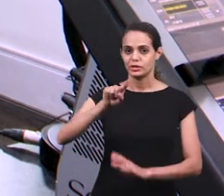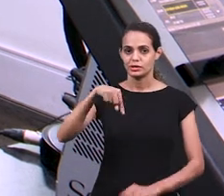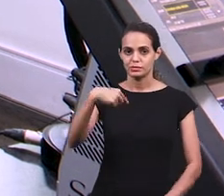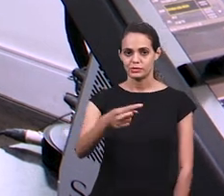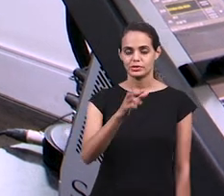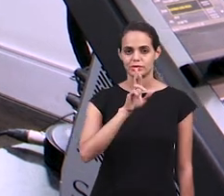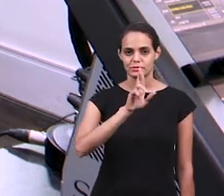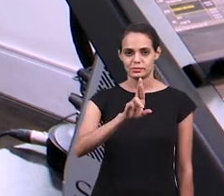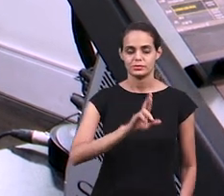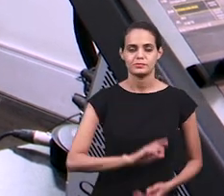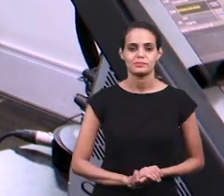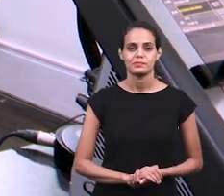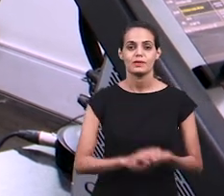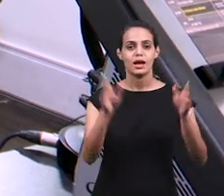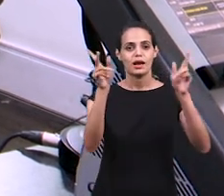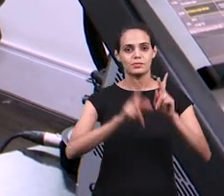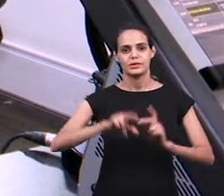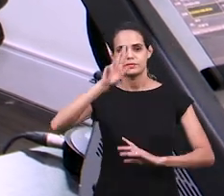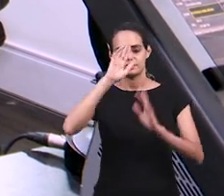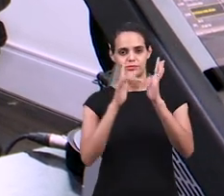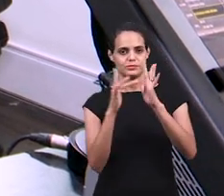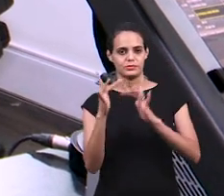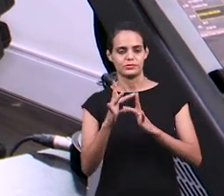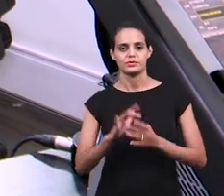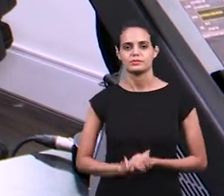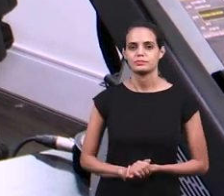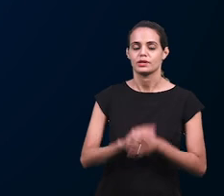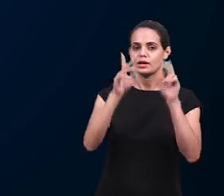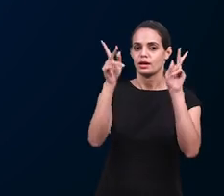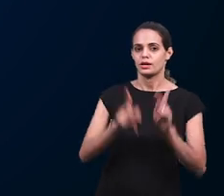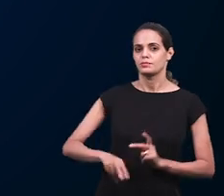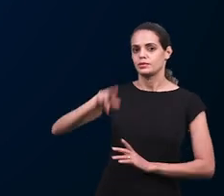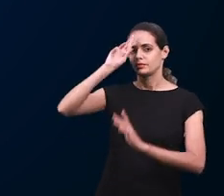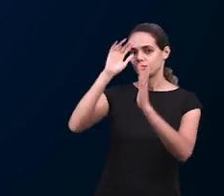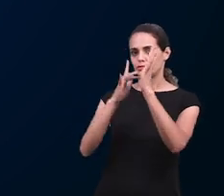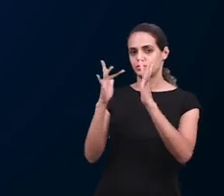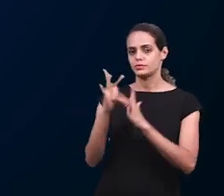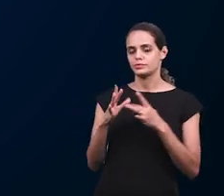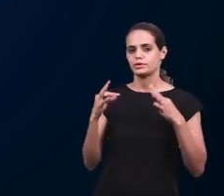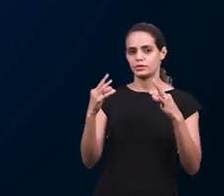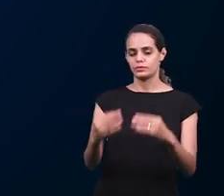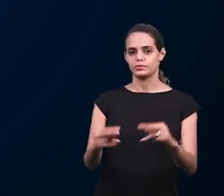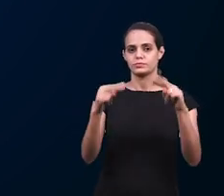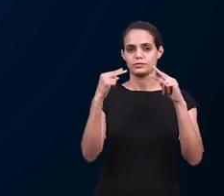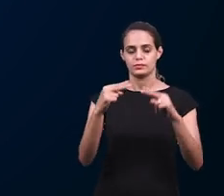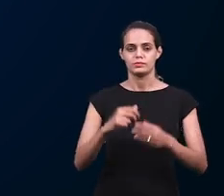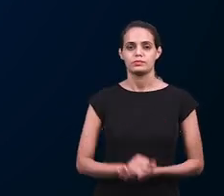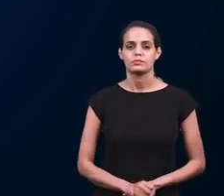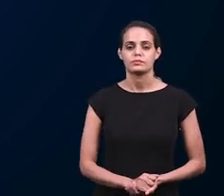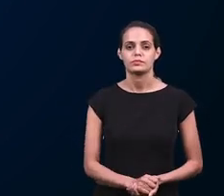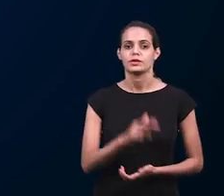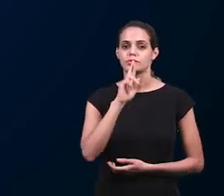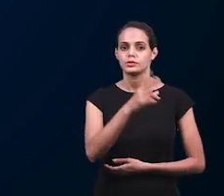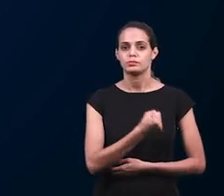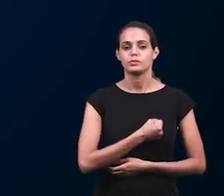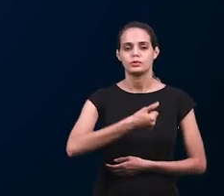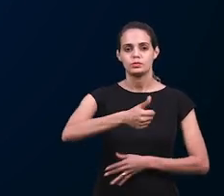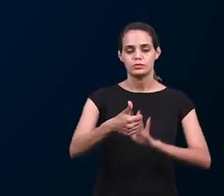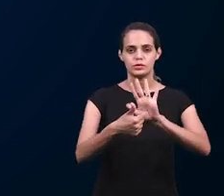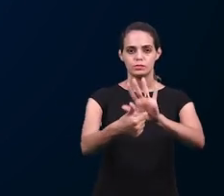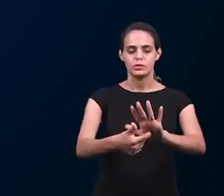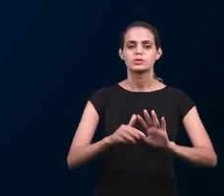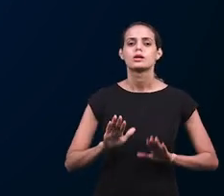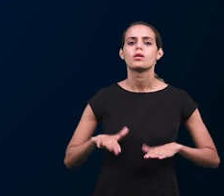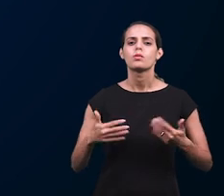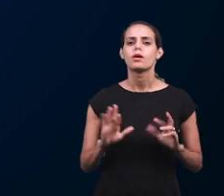e depois ele dá a resposta. Lucas, a paz do Senhor Jesus. A paz do Senhor Jesus, irmãos. Respondendo à pergunta de número 1,